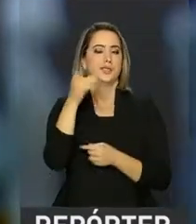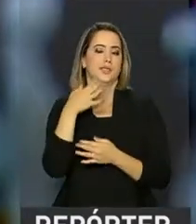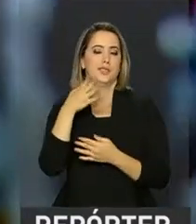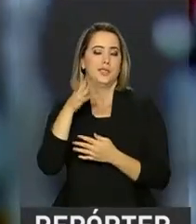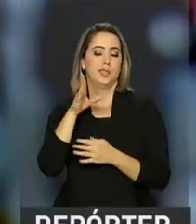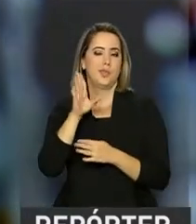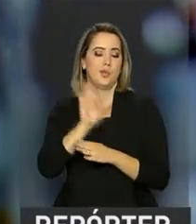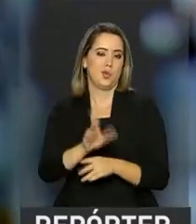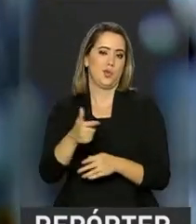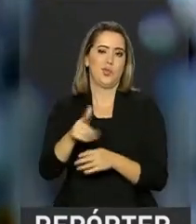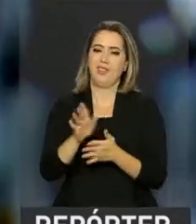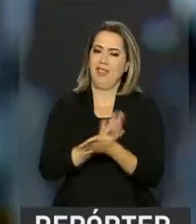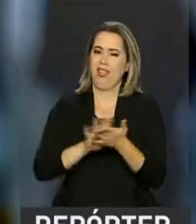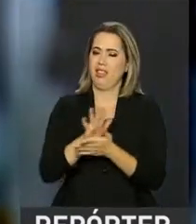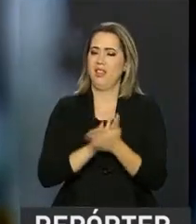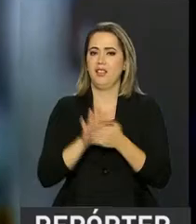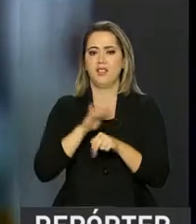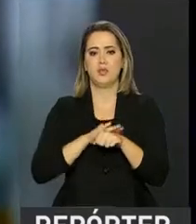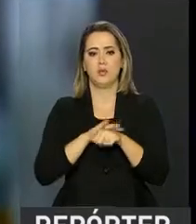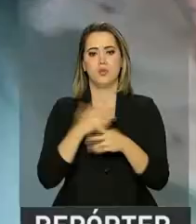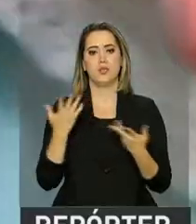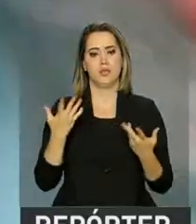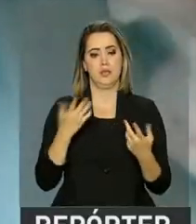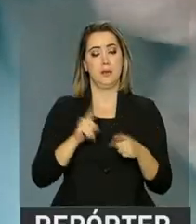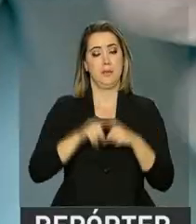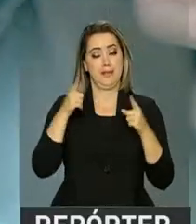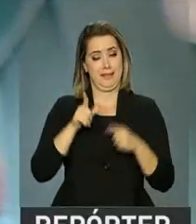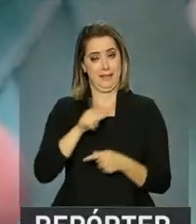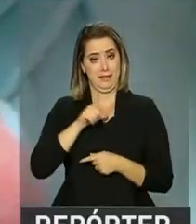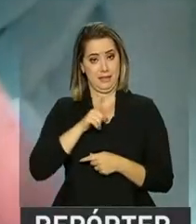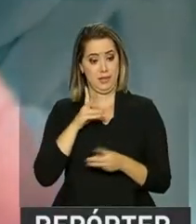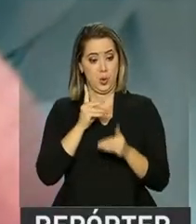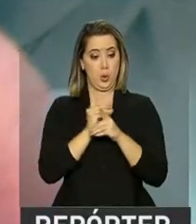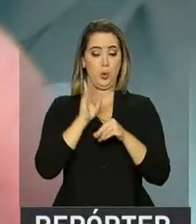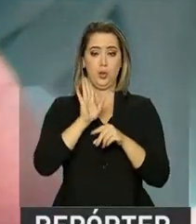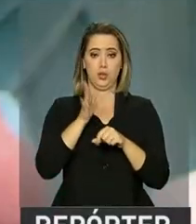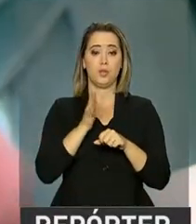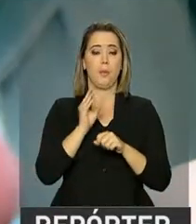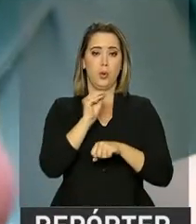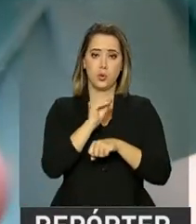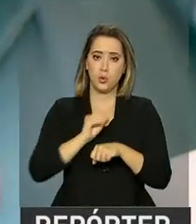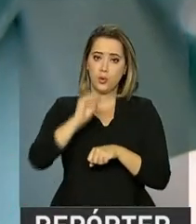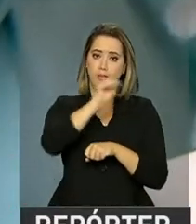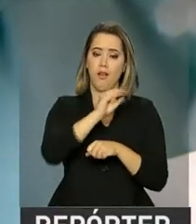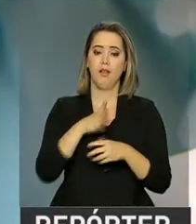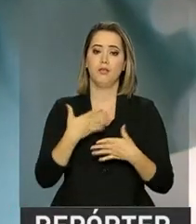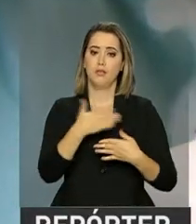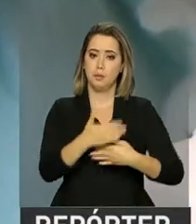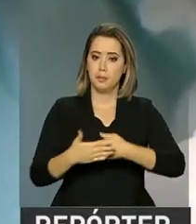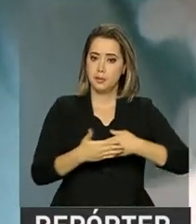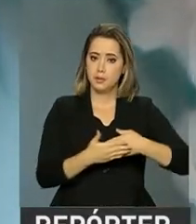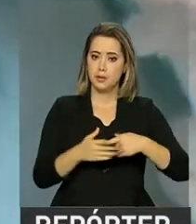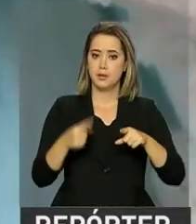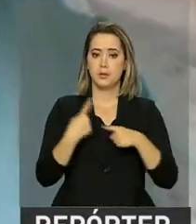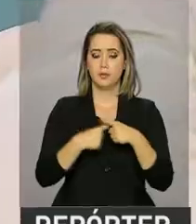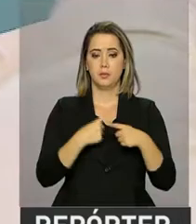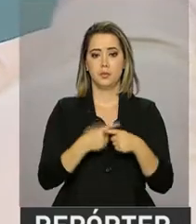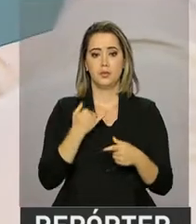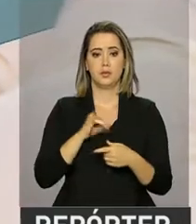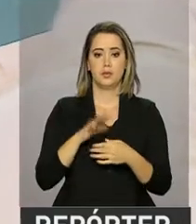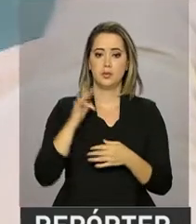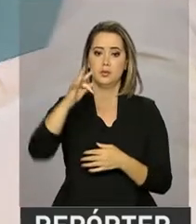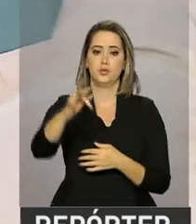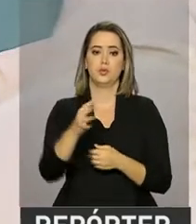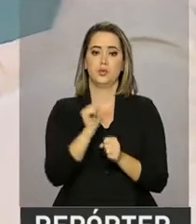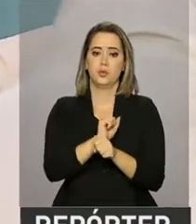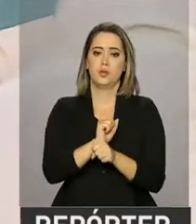nem posso tratar enquanto ela está bebendo da nova lei porque se deixar mais à